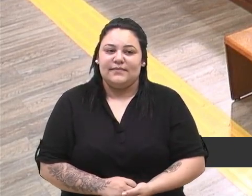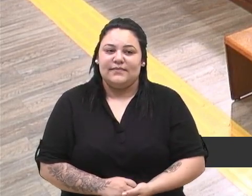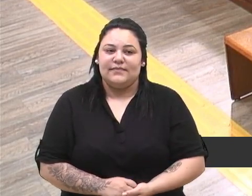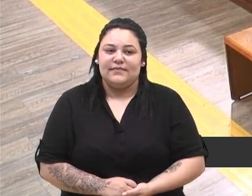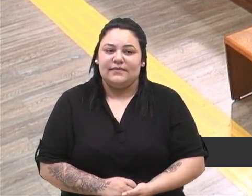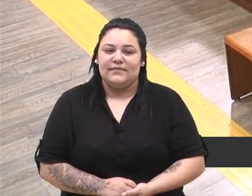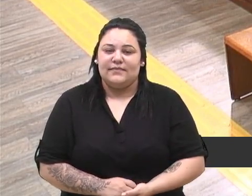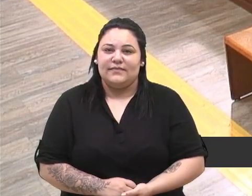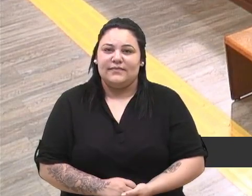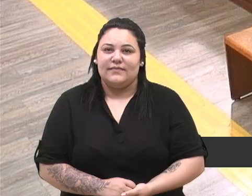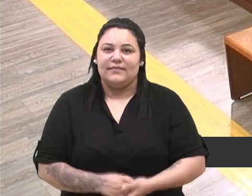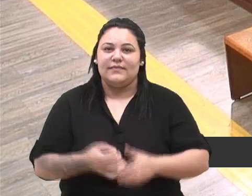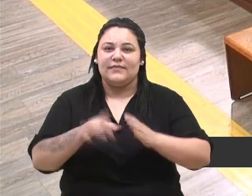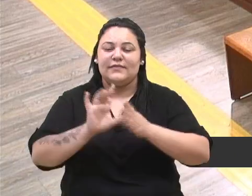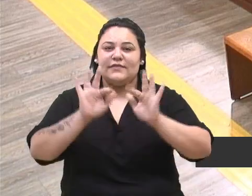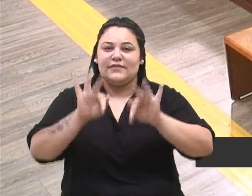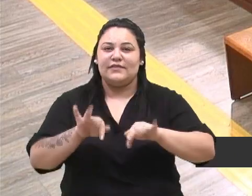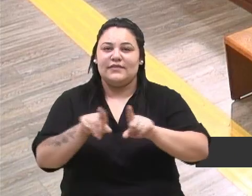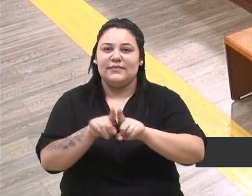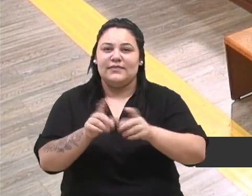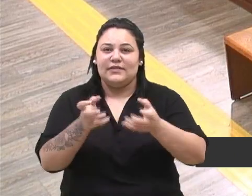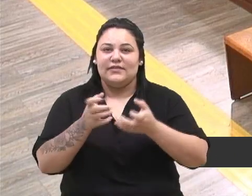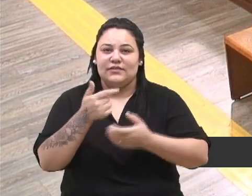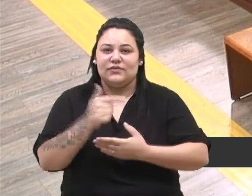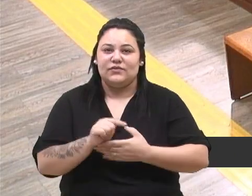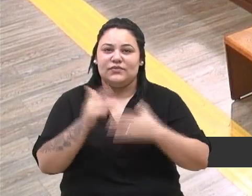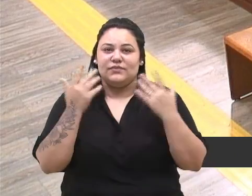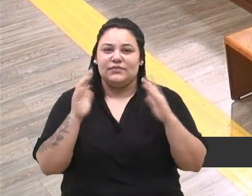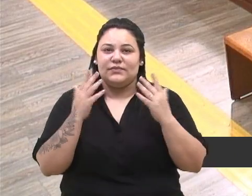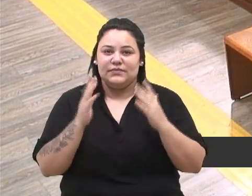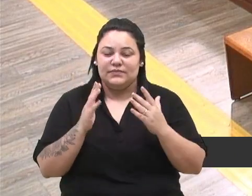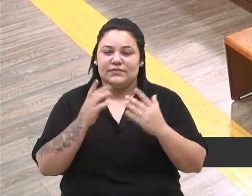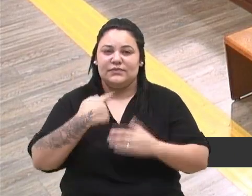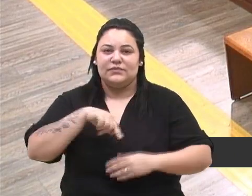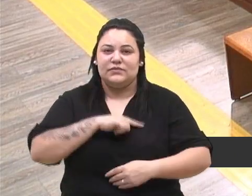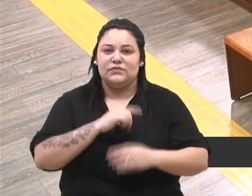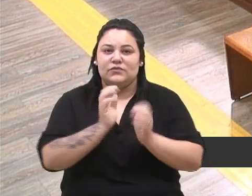Antes de finalizar, quero mais uma vez parabenizar o nosso colega Camilles,